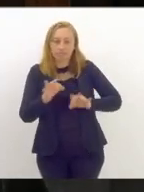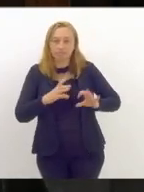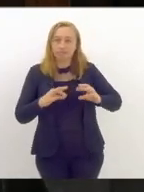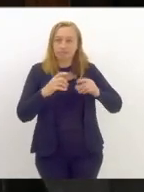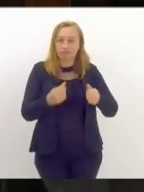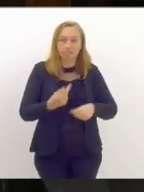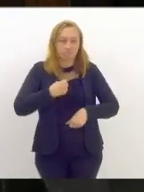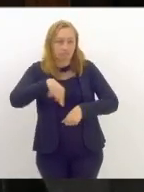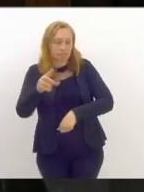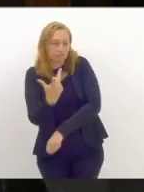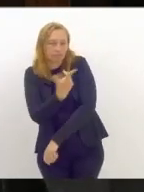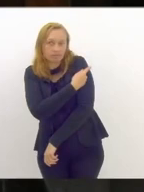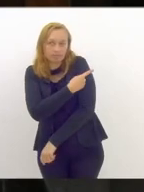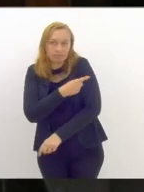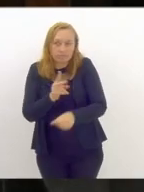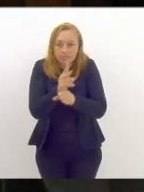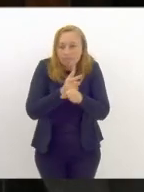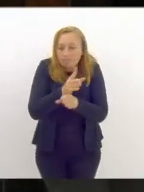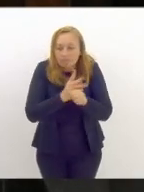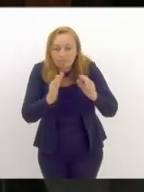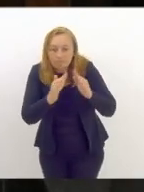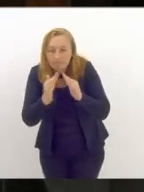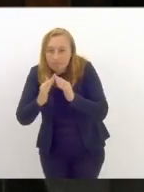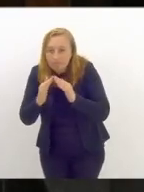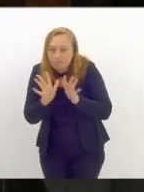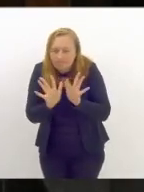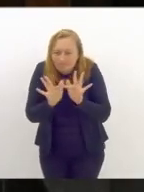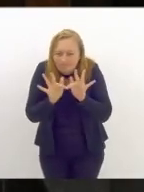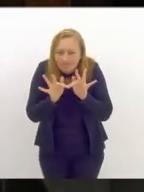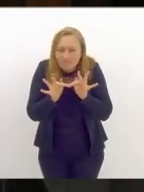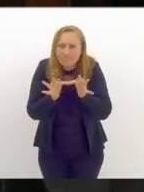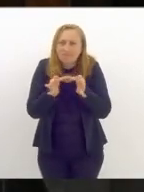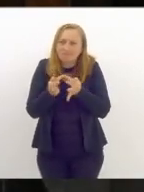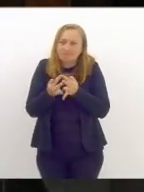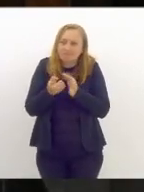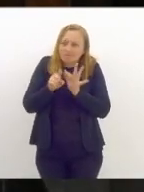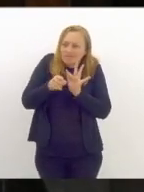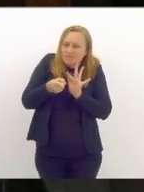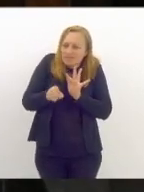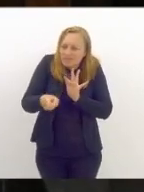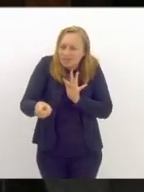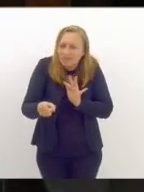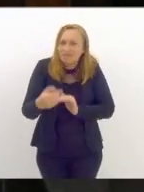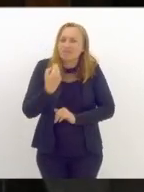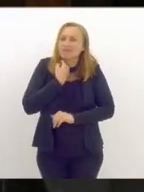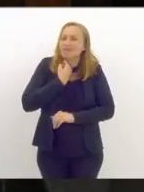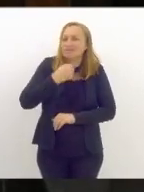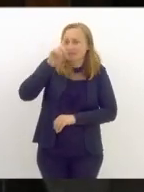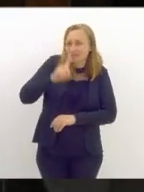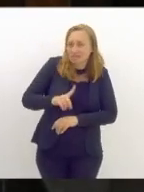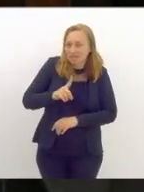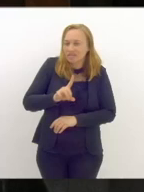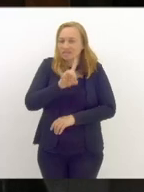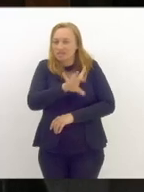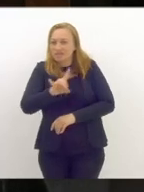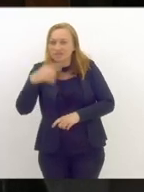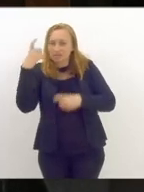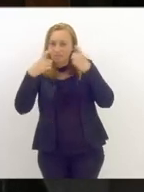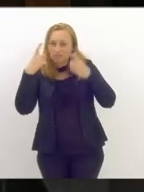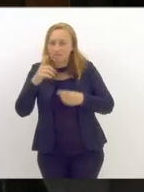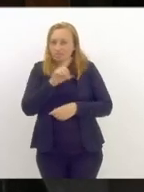e ele procurando aquelas casinhas daquele cara que estava lá no meio, que podia ter febre amarela, e se importando com cada uma daquelas